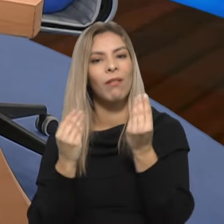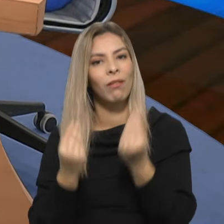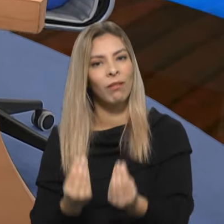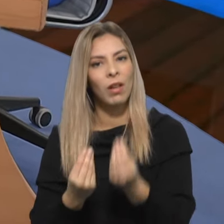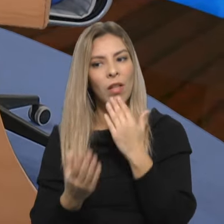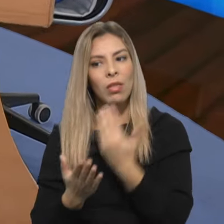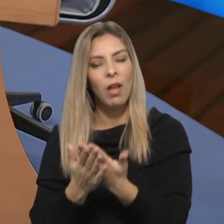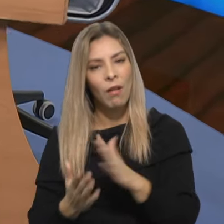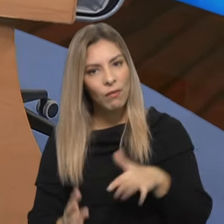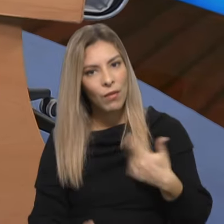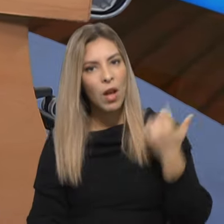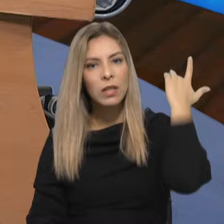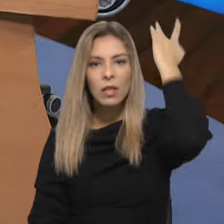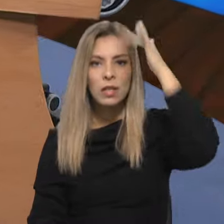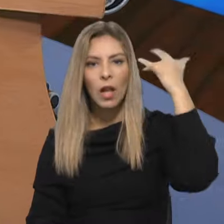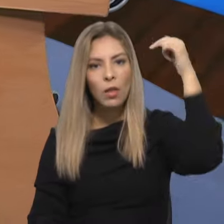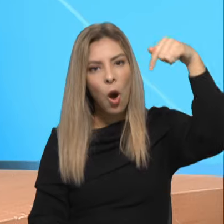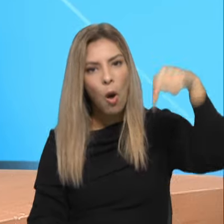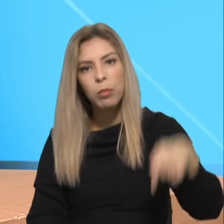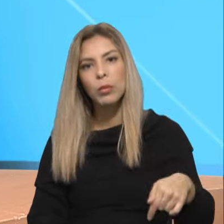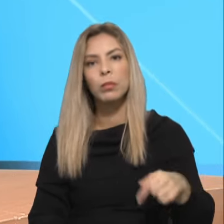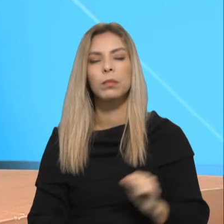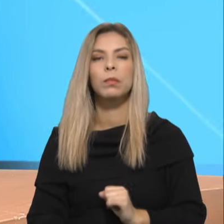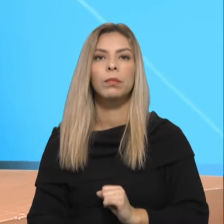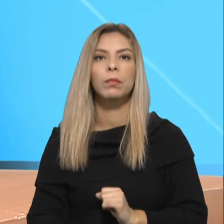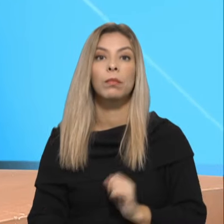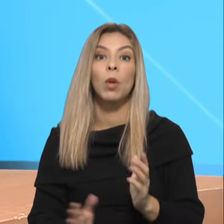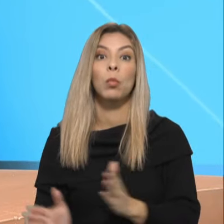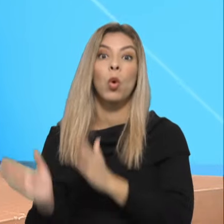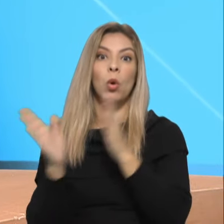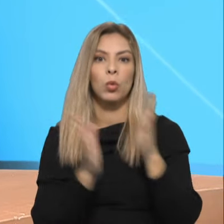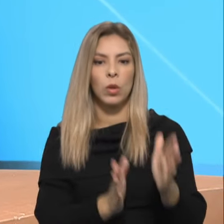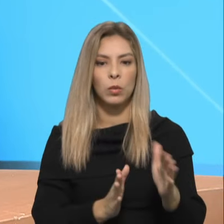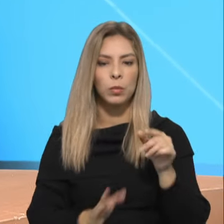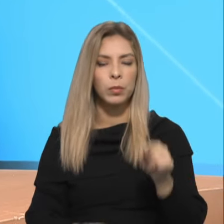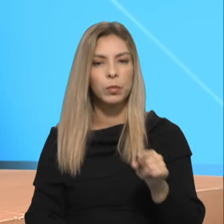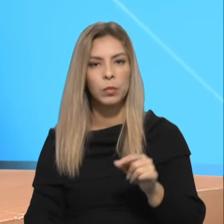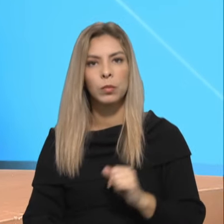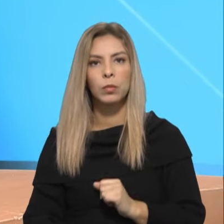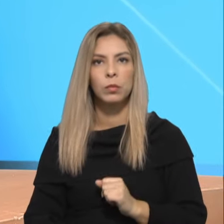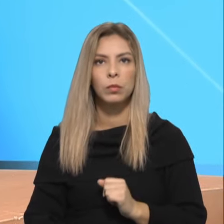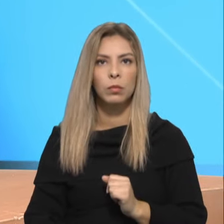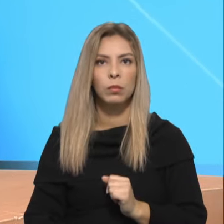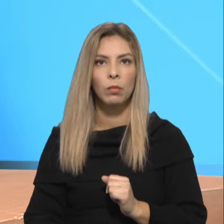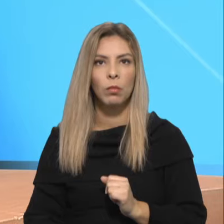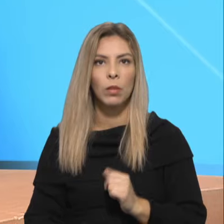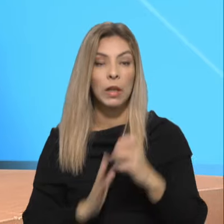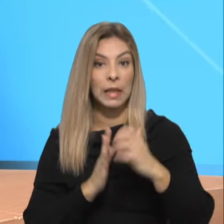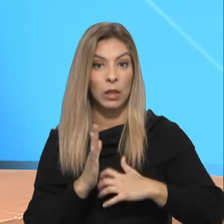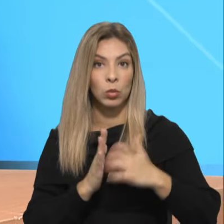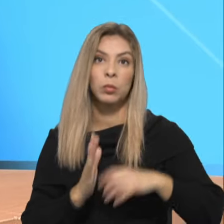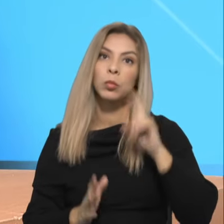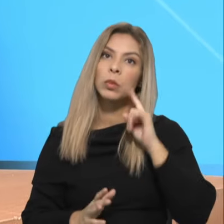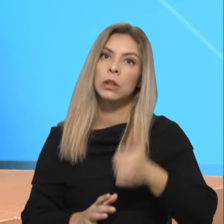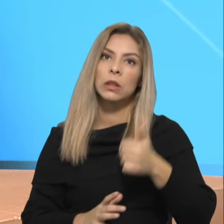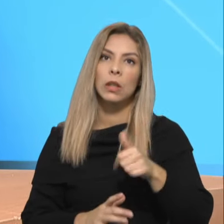santifica desde o primeiro momento da sua existência. Por outro lado, e para fechar esta importância do texto, há aqui uma